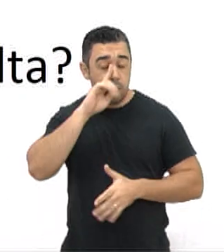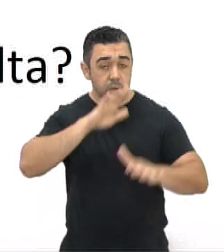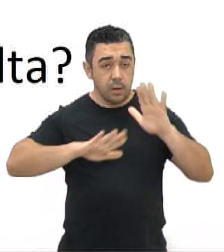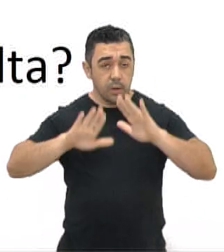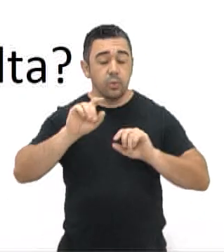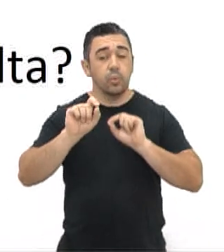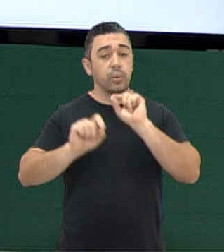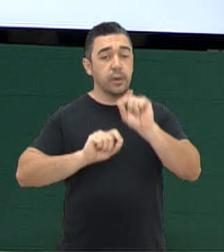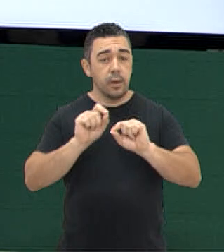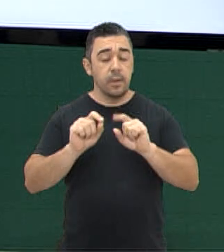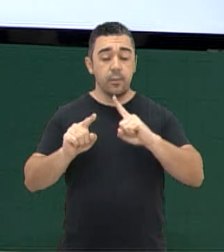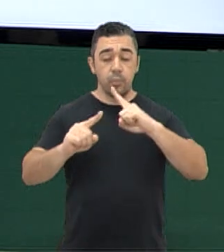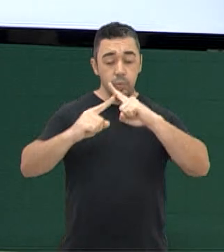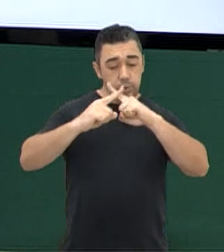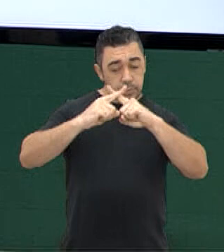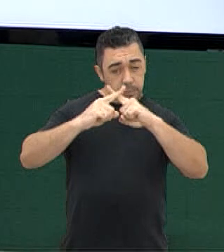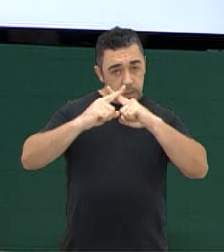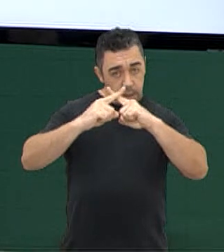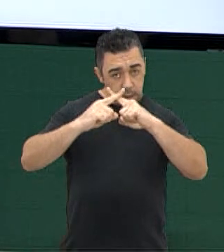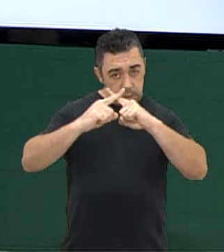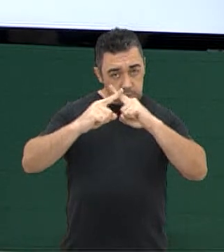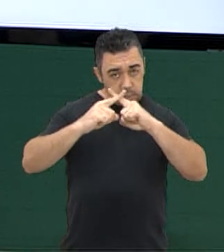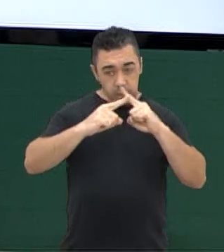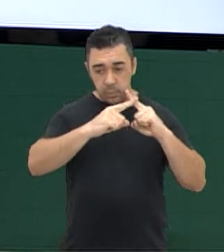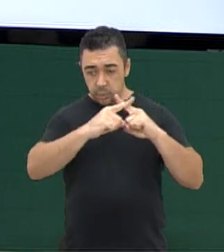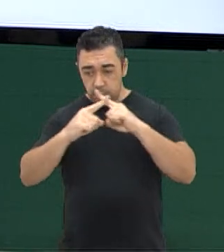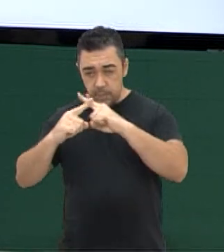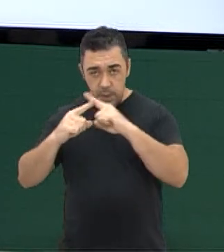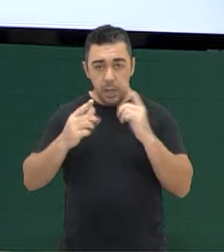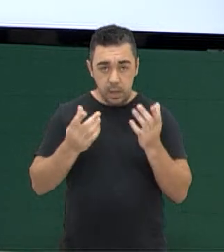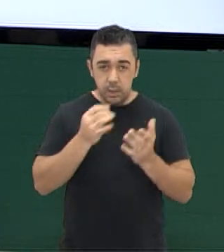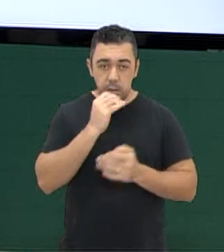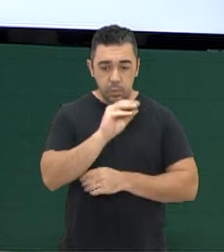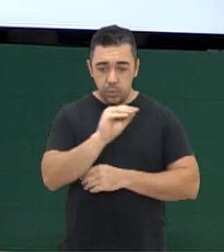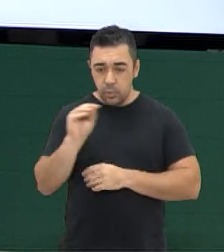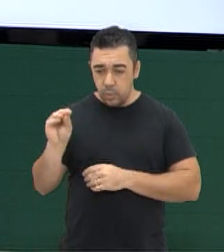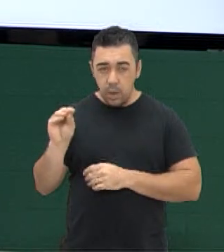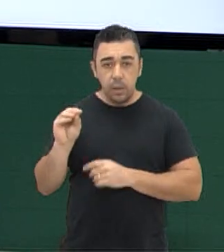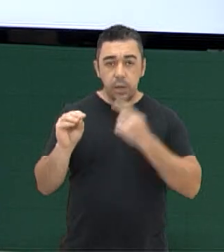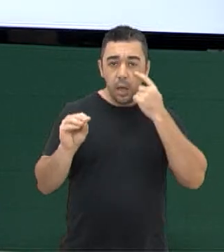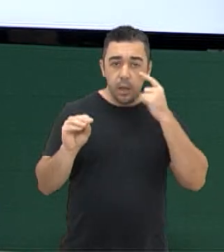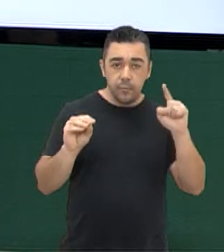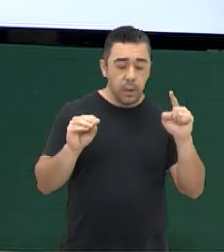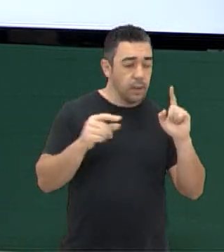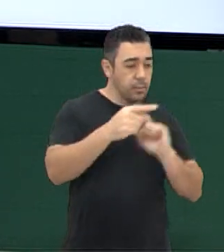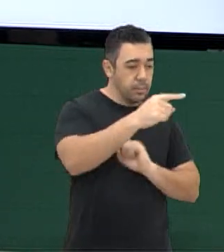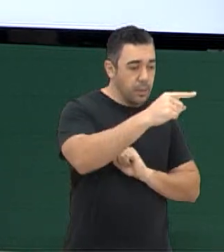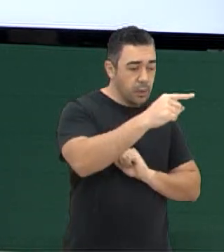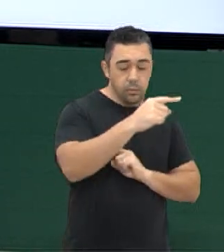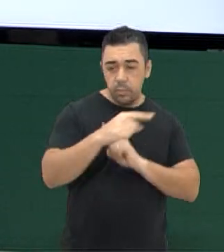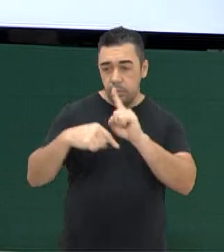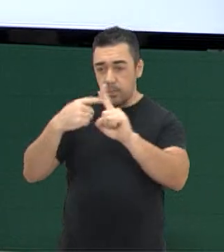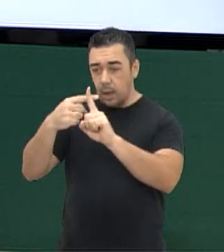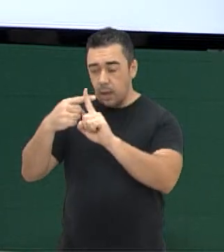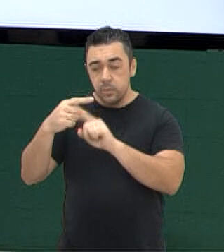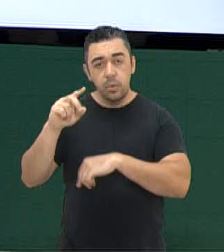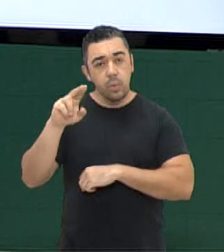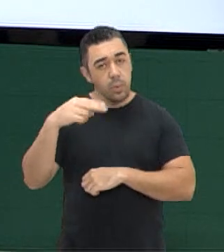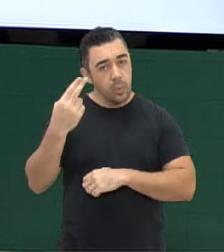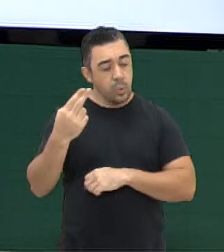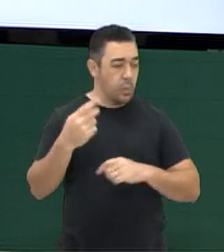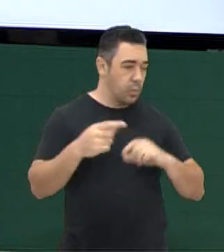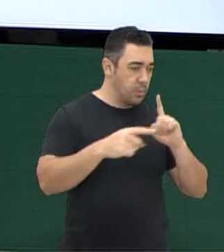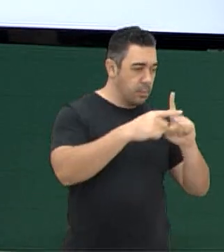cuidar que, quando eu estou fazendo a multiplicação de um monômio para outro monômio, um monômio para outro polinômio, eu tenho que cuidar